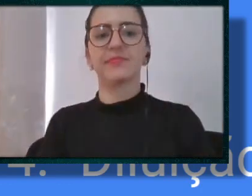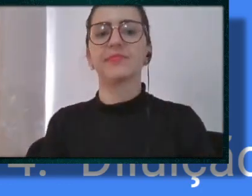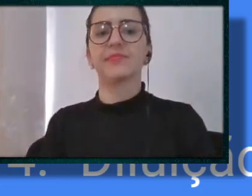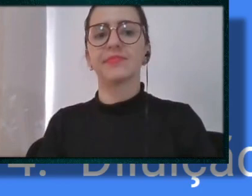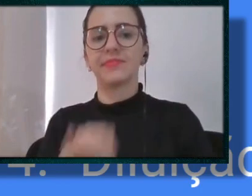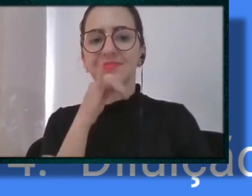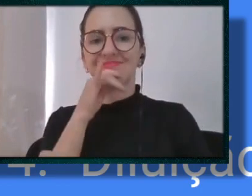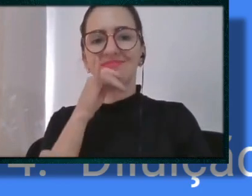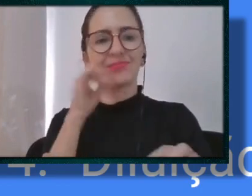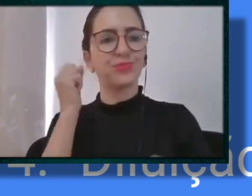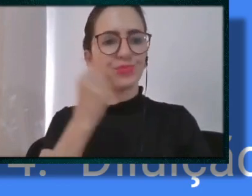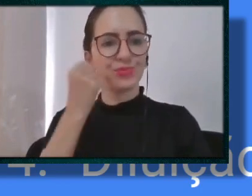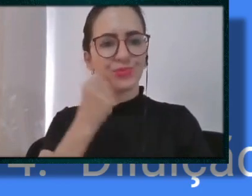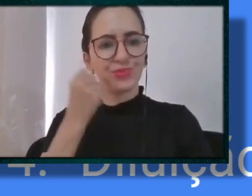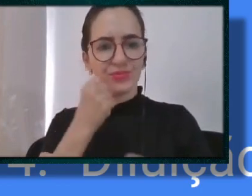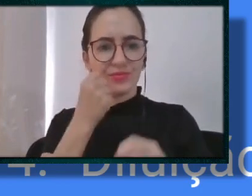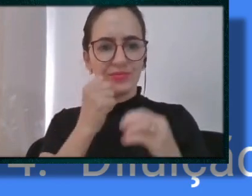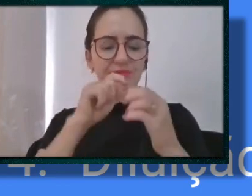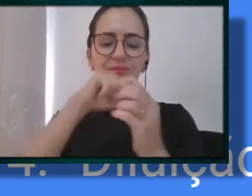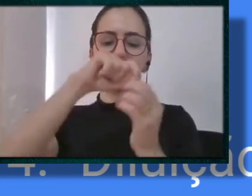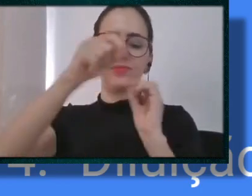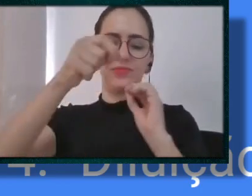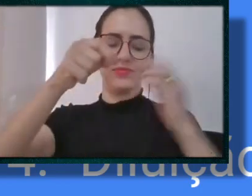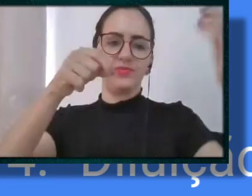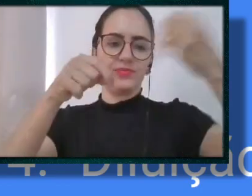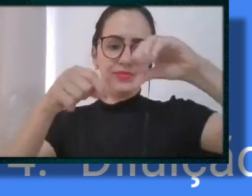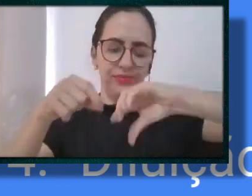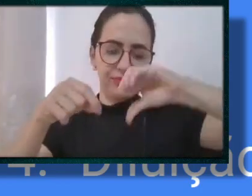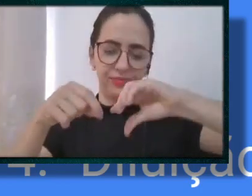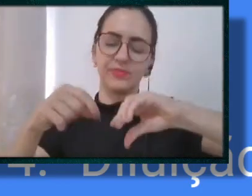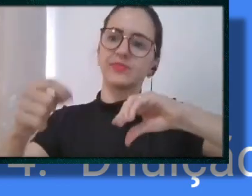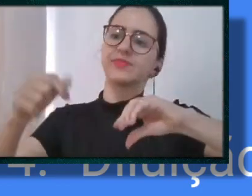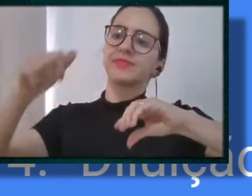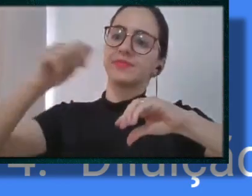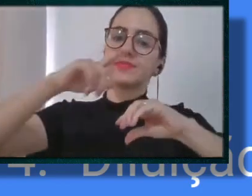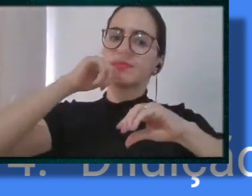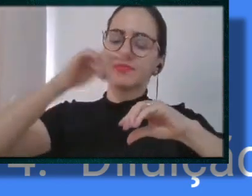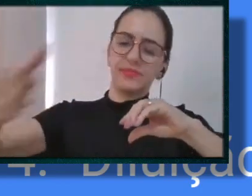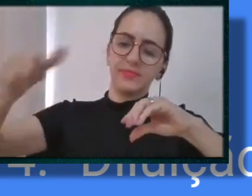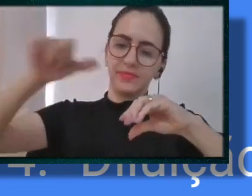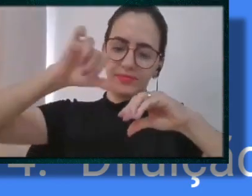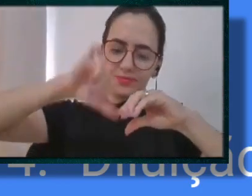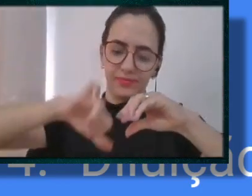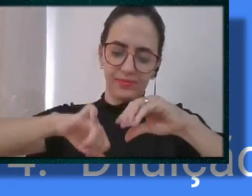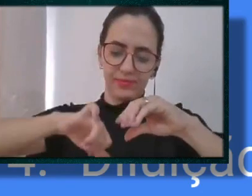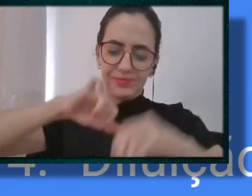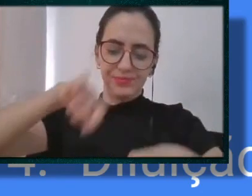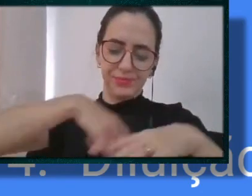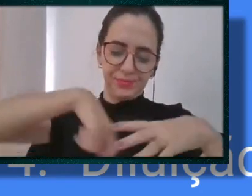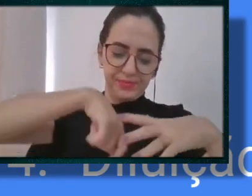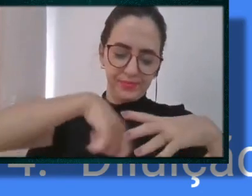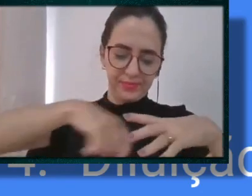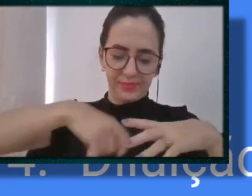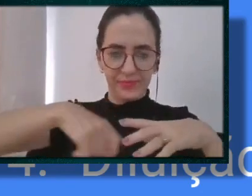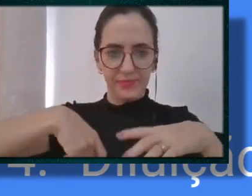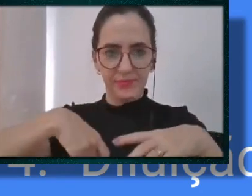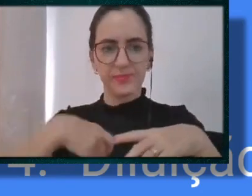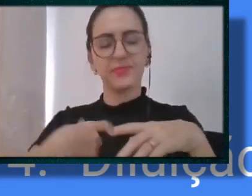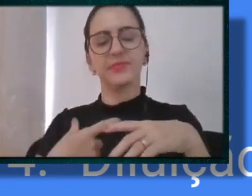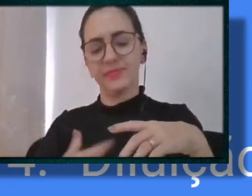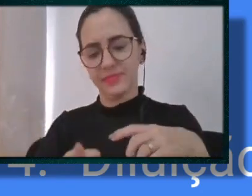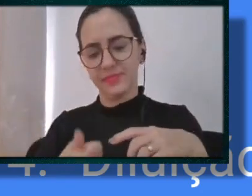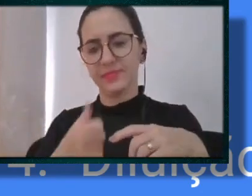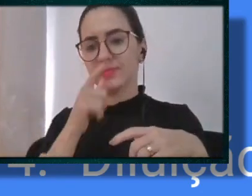vocês colocam, menos concentrado fica o suco. Porque a quantidade de soluto é a mesma e a concentração ela